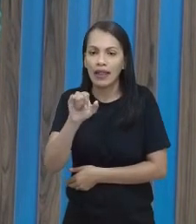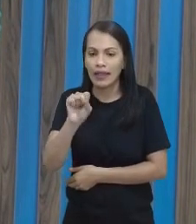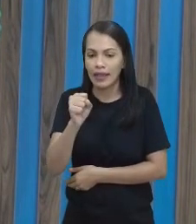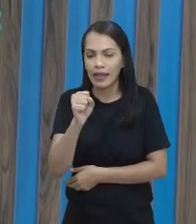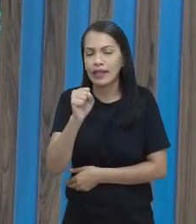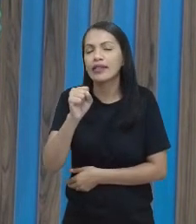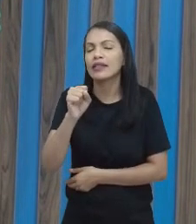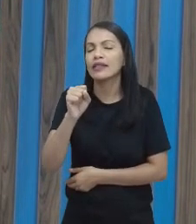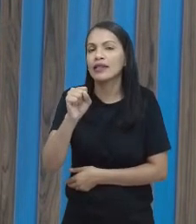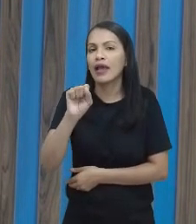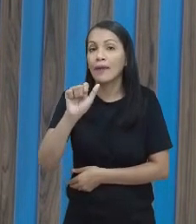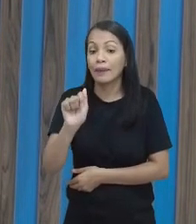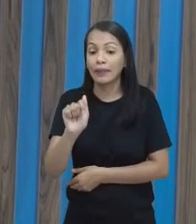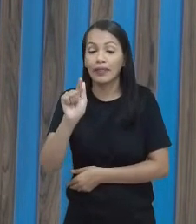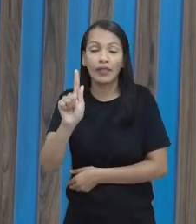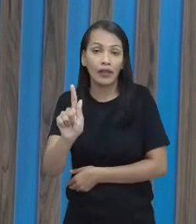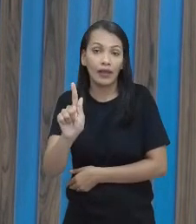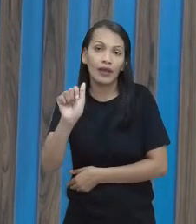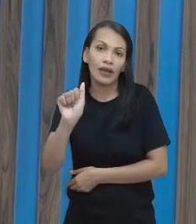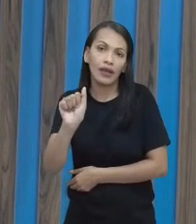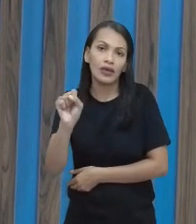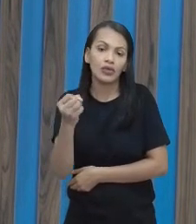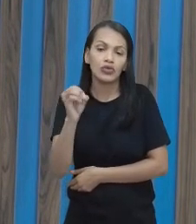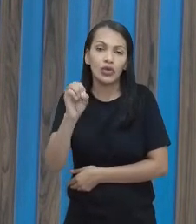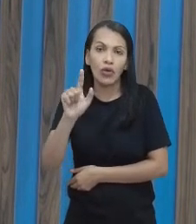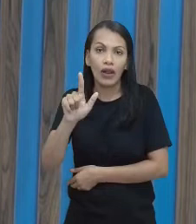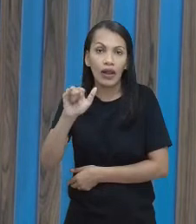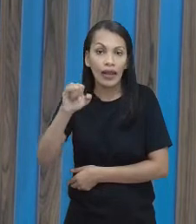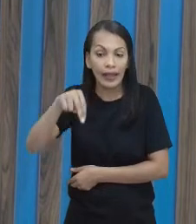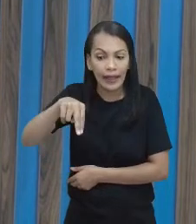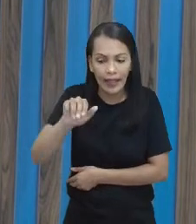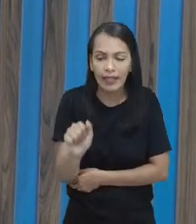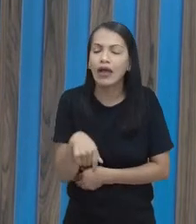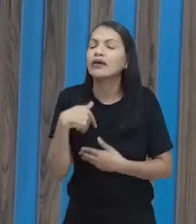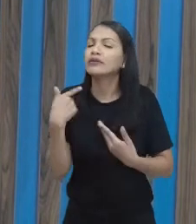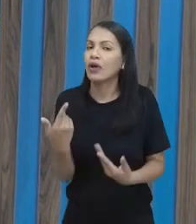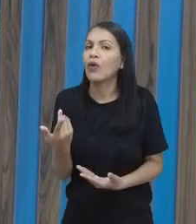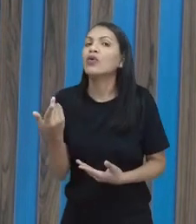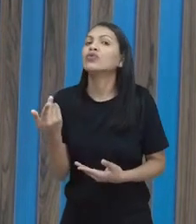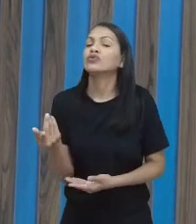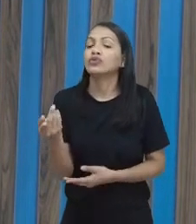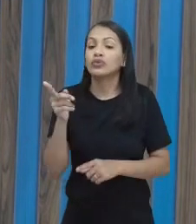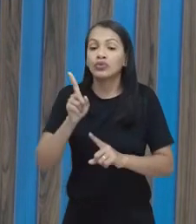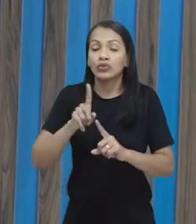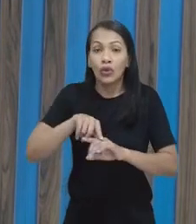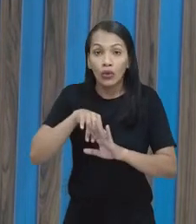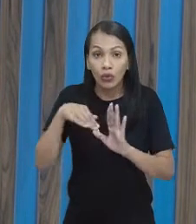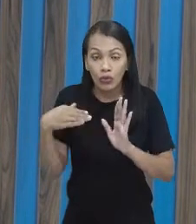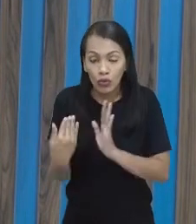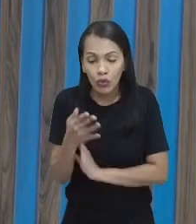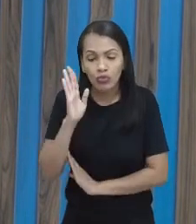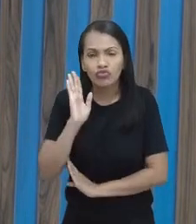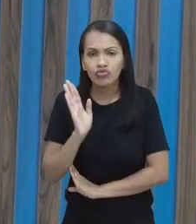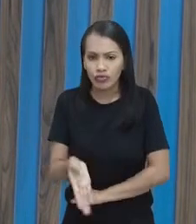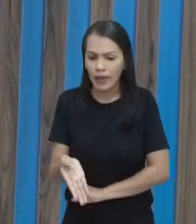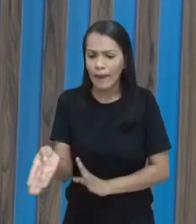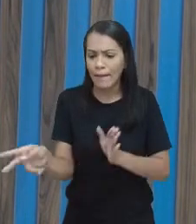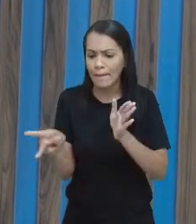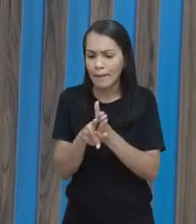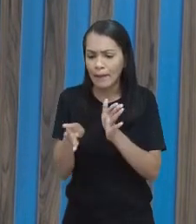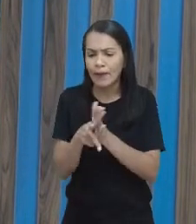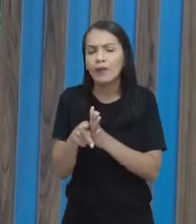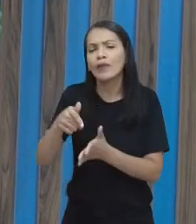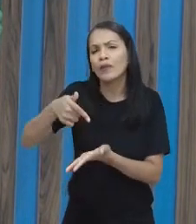vem dessa questão do petróleo, tudo do refino, né? Do petróleo, tá certo? Já ouviram falar em refinaria?